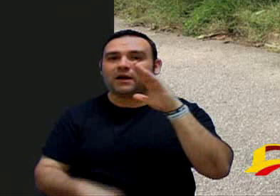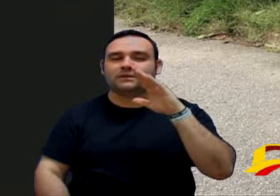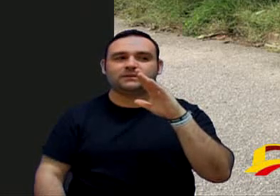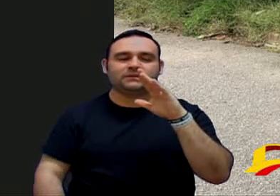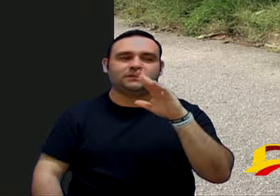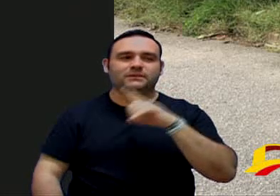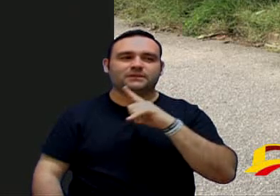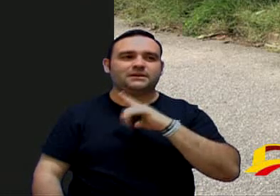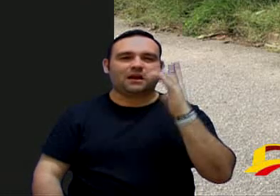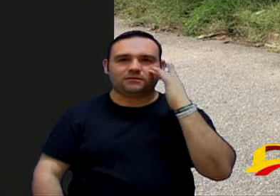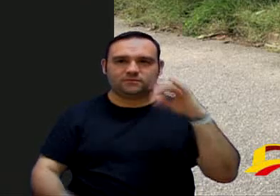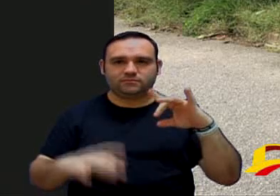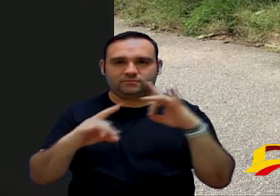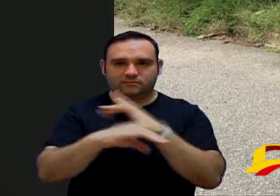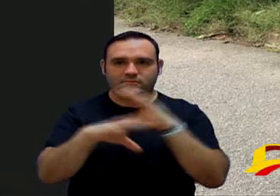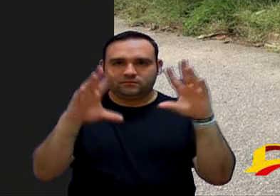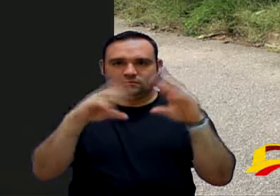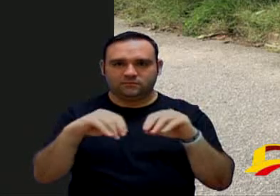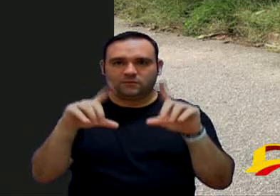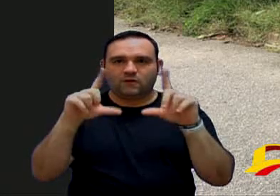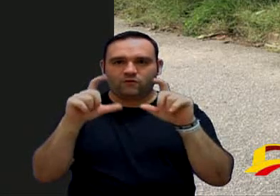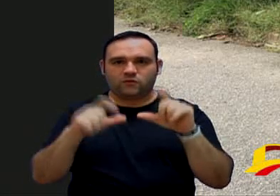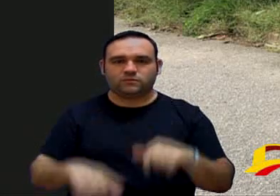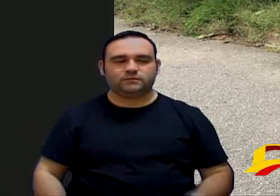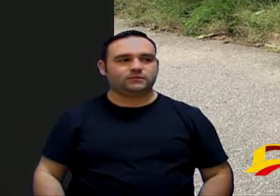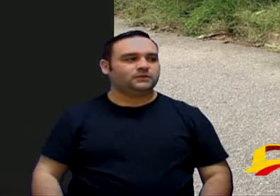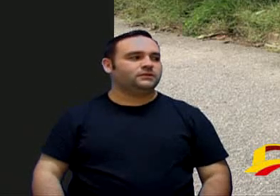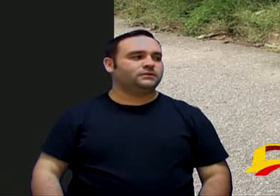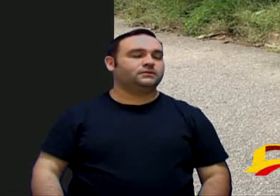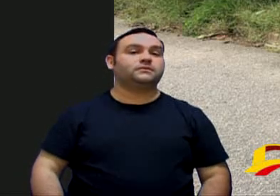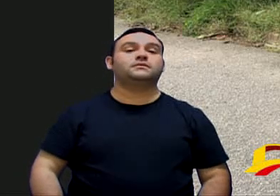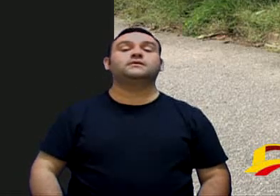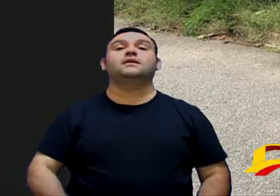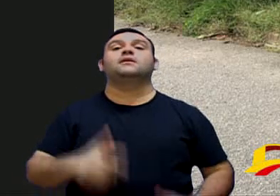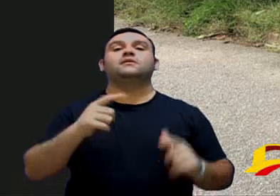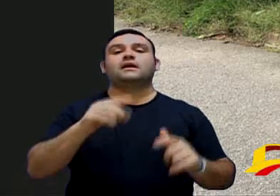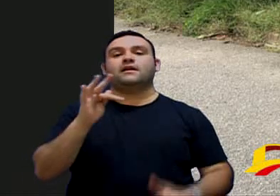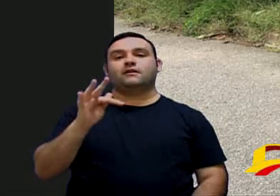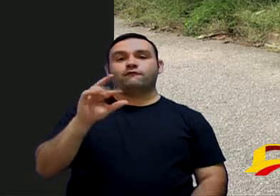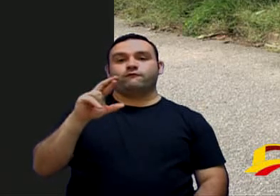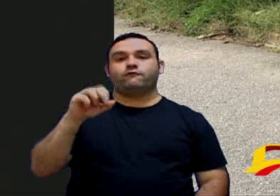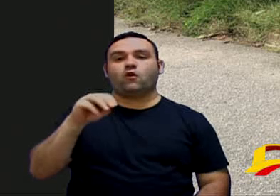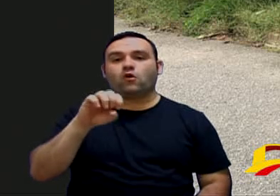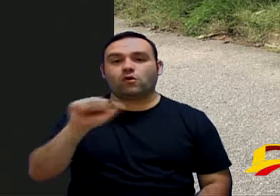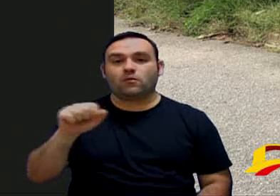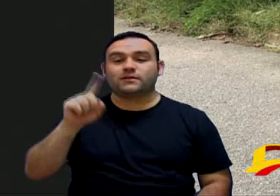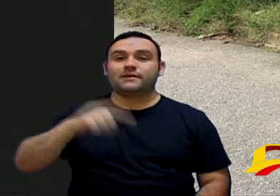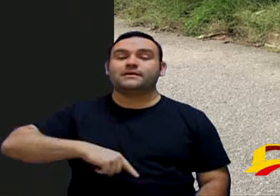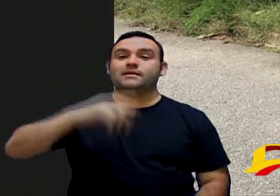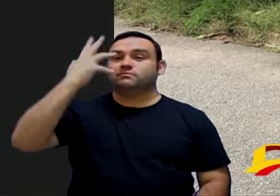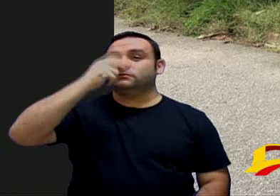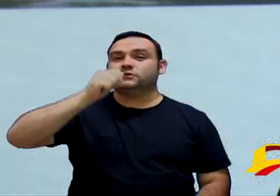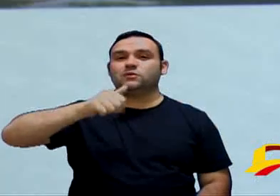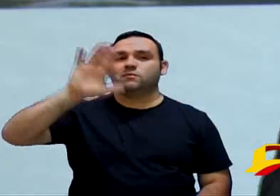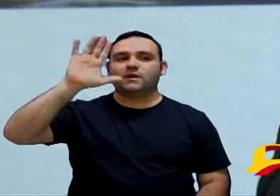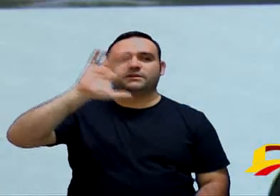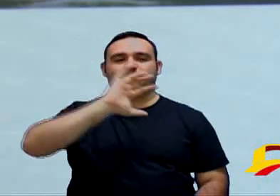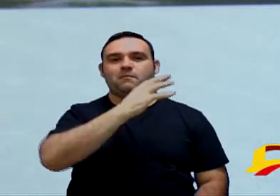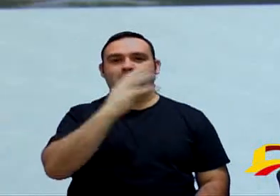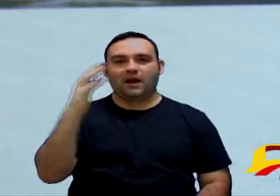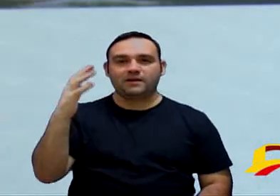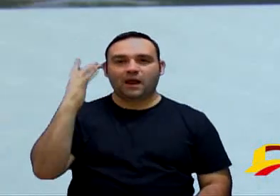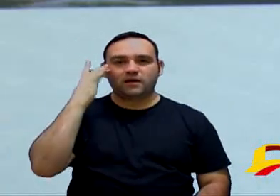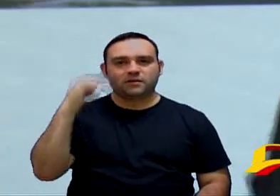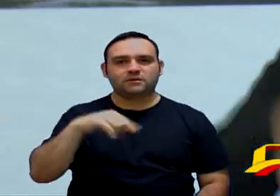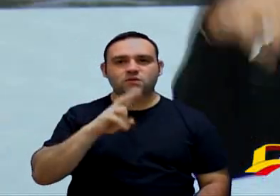a tipo pode finalizar as fotos obrigada o parque da Vila Formosa é um dos parques mais belos né que